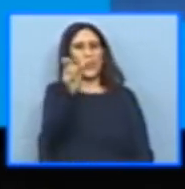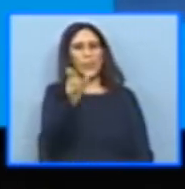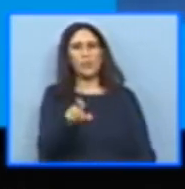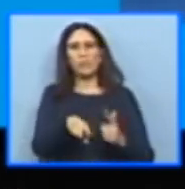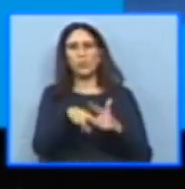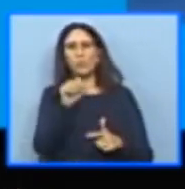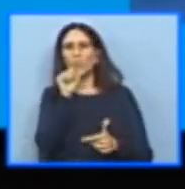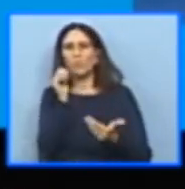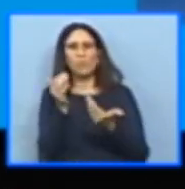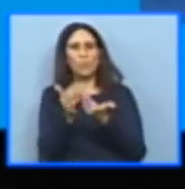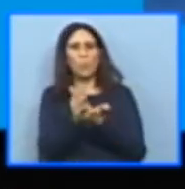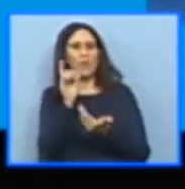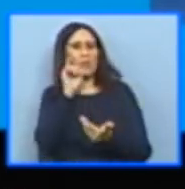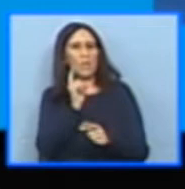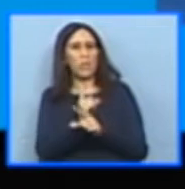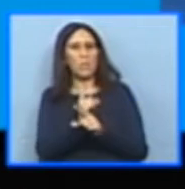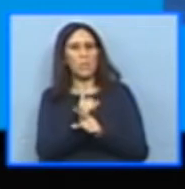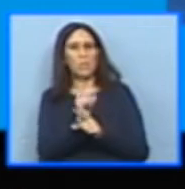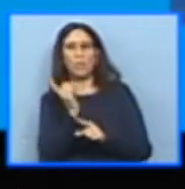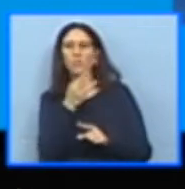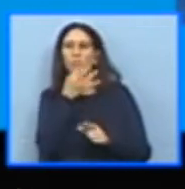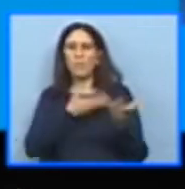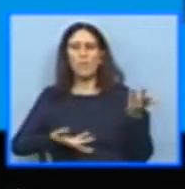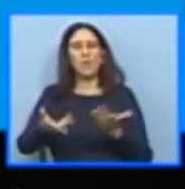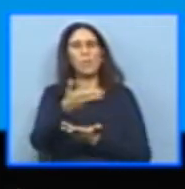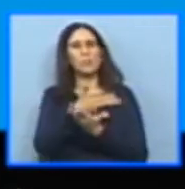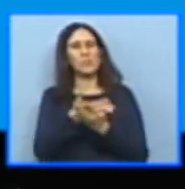que morreu naquele dia. Todos nós falamos nisso,